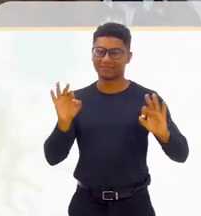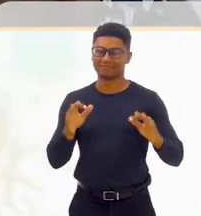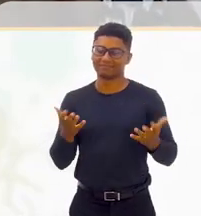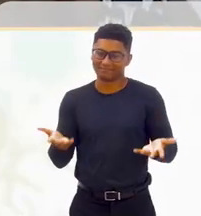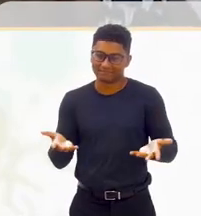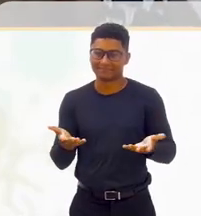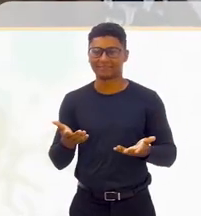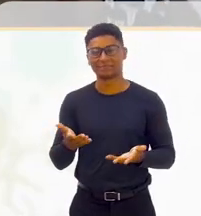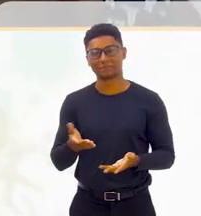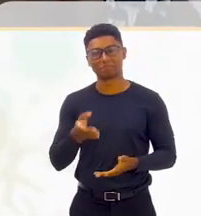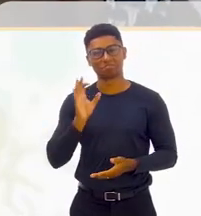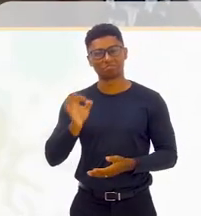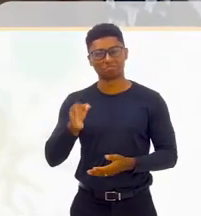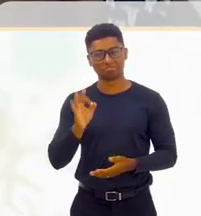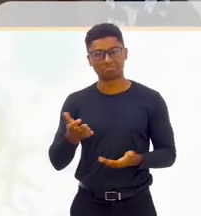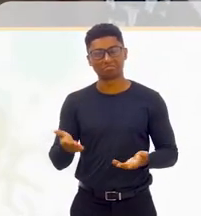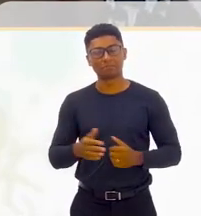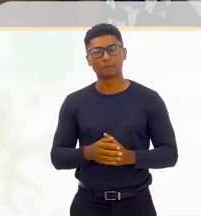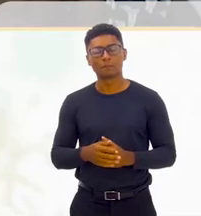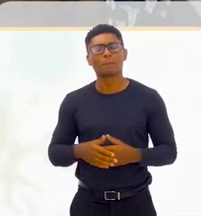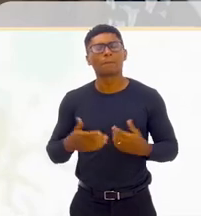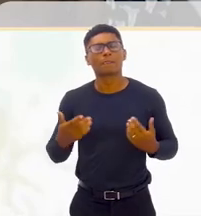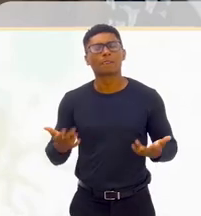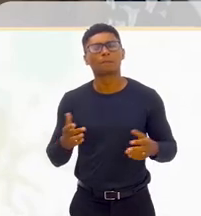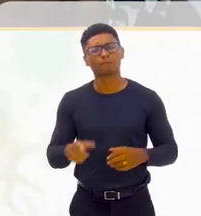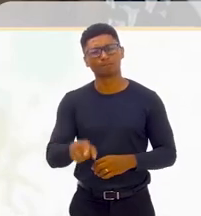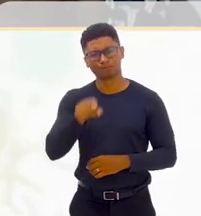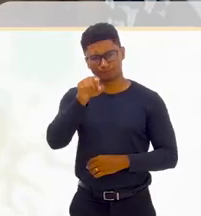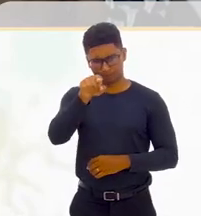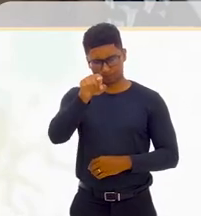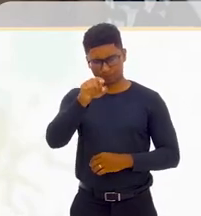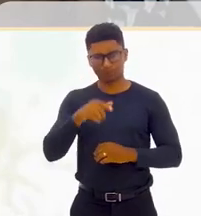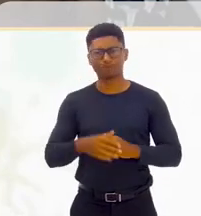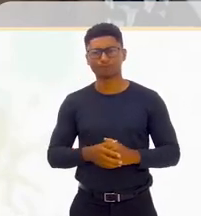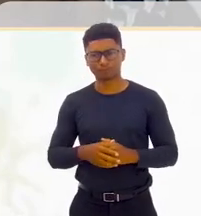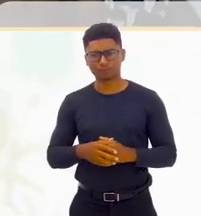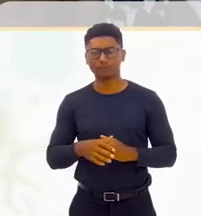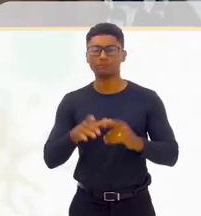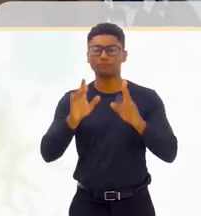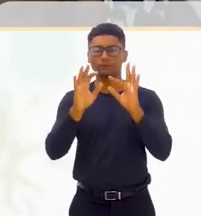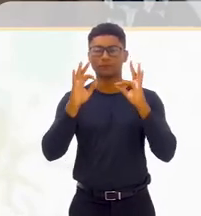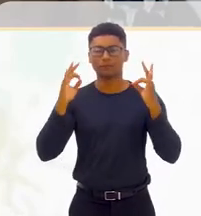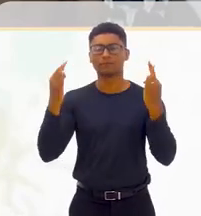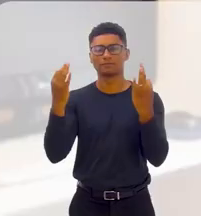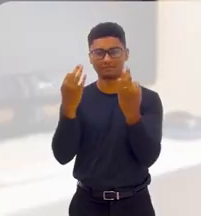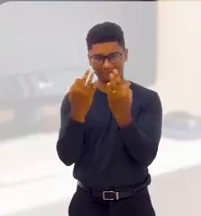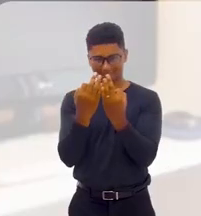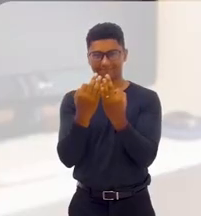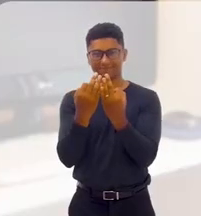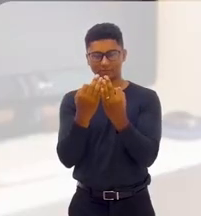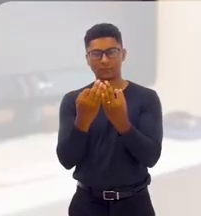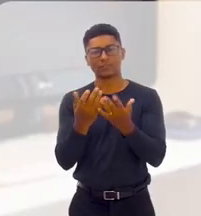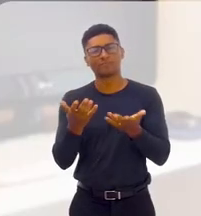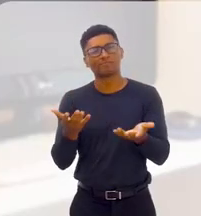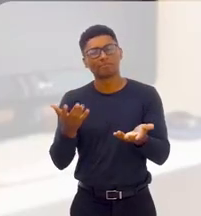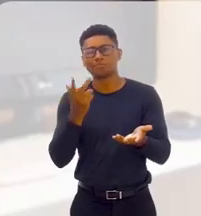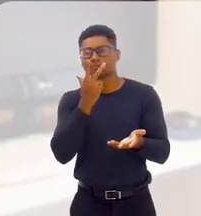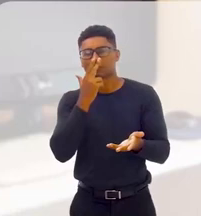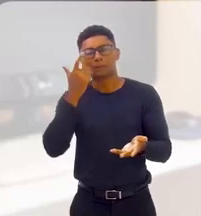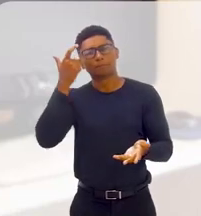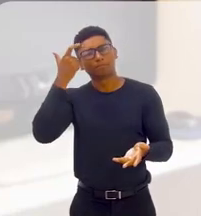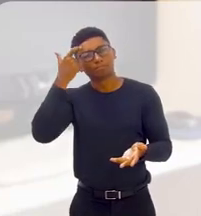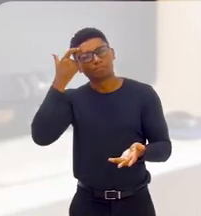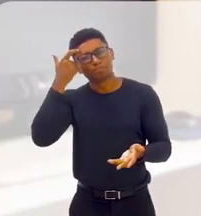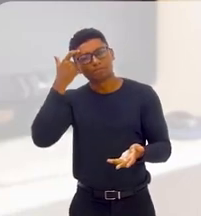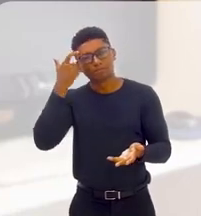Ótimo, maravilha, um aprendizado. E aí, você sai de uma família que pensa